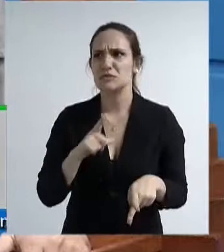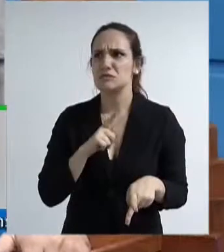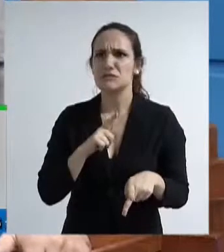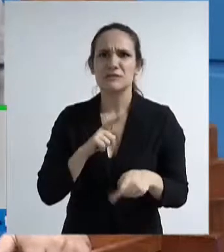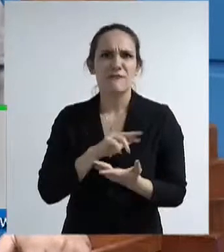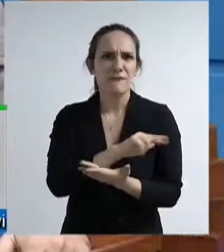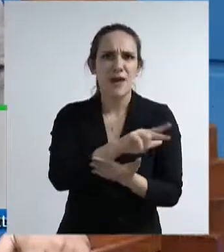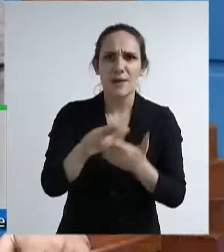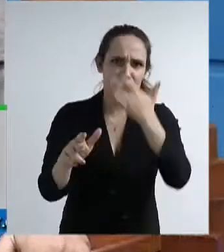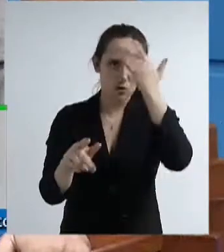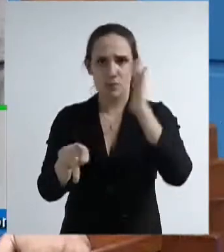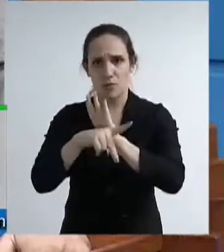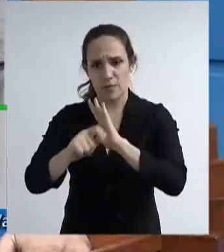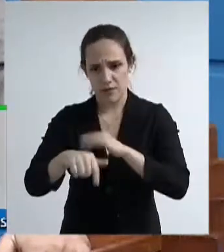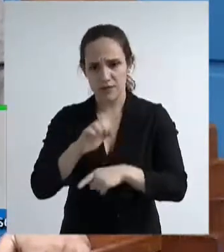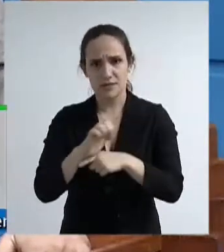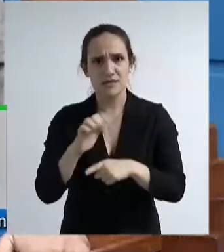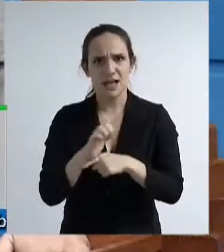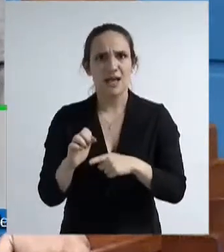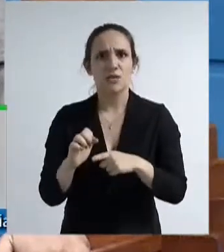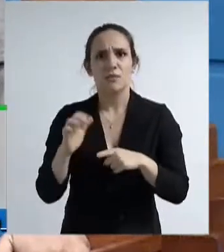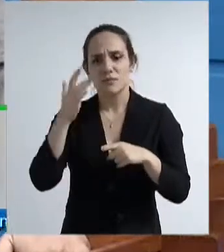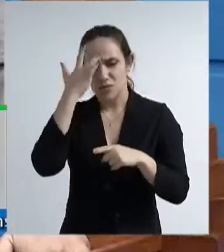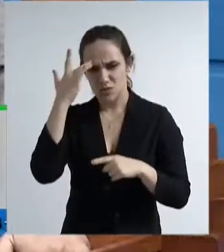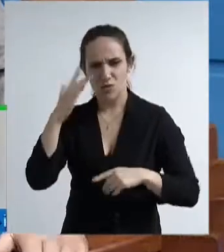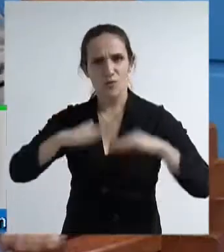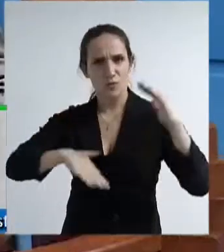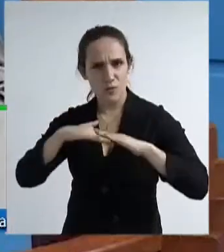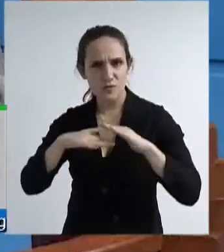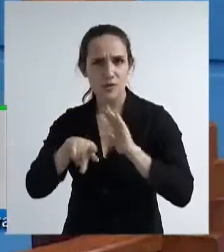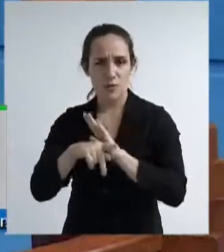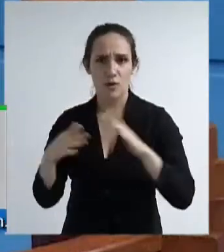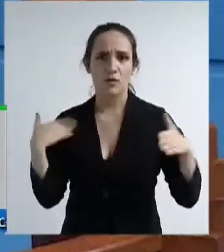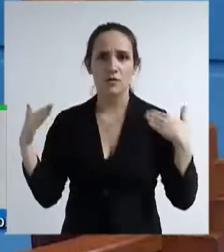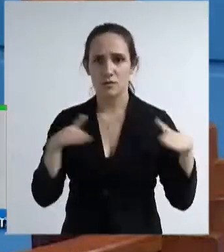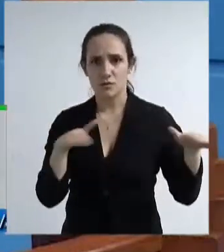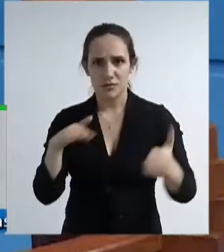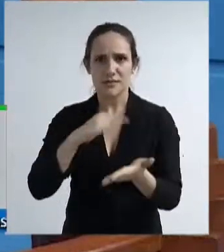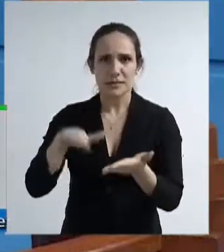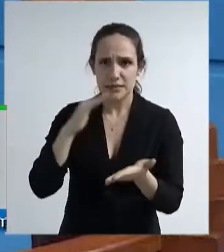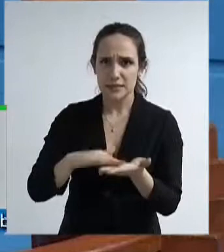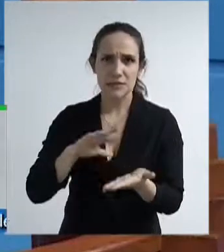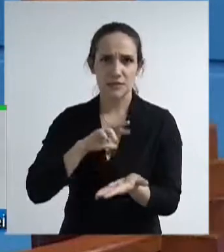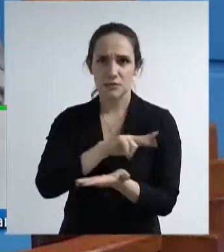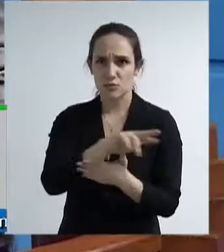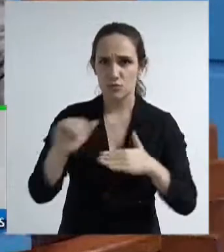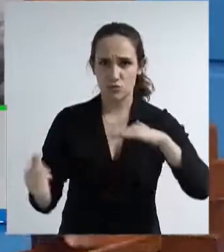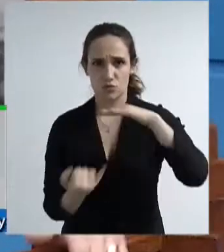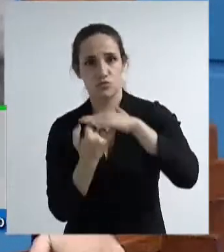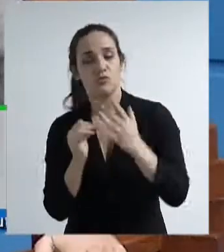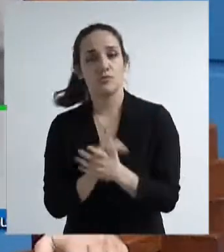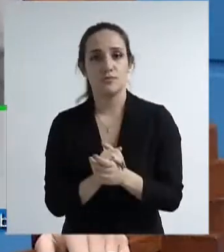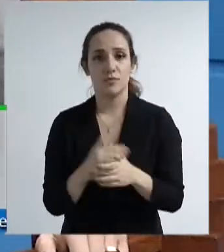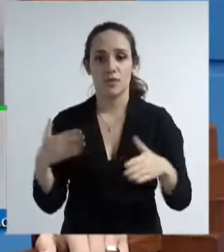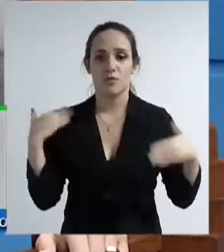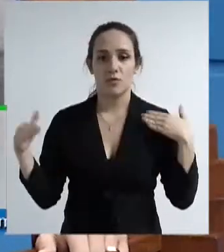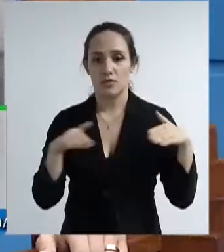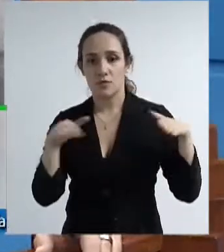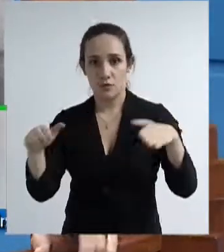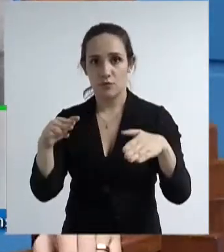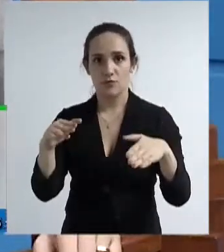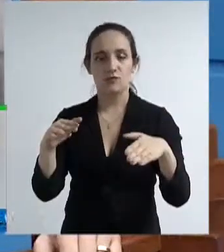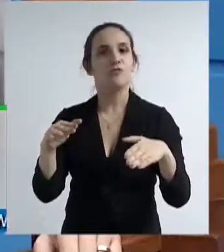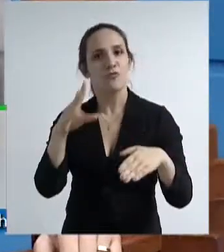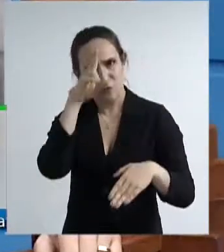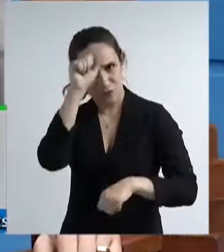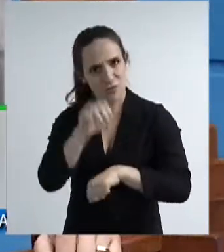Estado, especialistas, as fundações e as secretarias de turismo municipais. Turismo mais forte, futuro mais próximo.